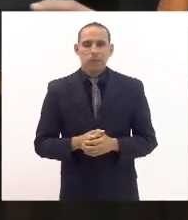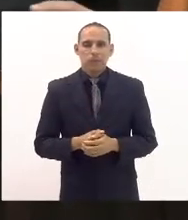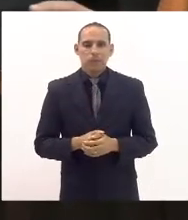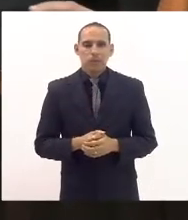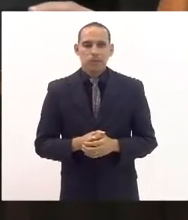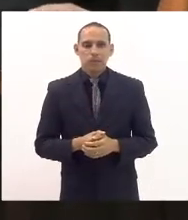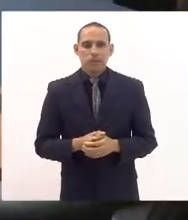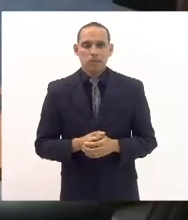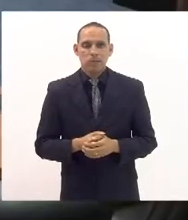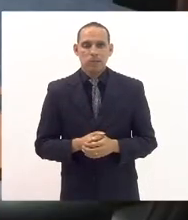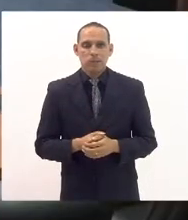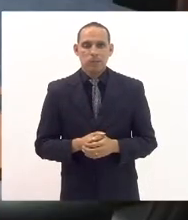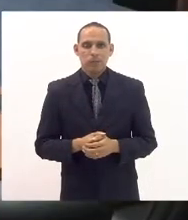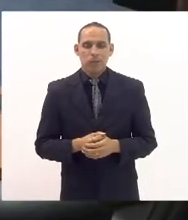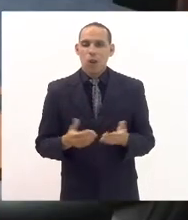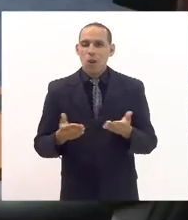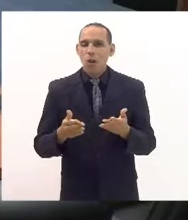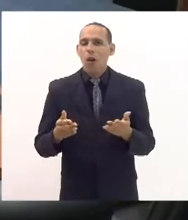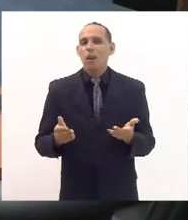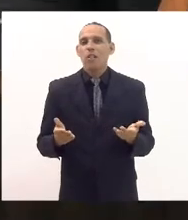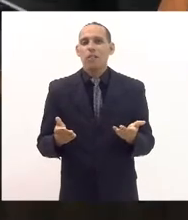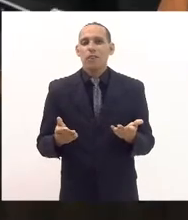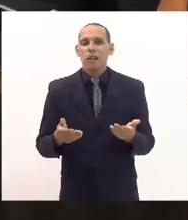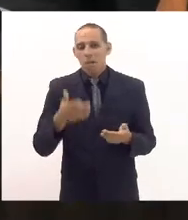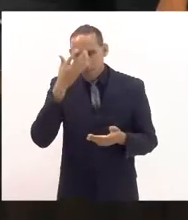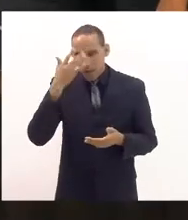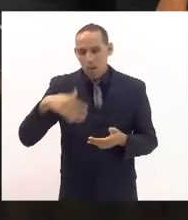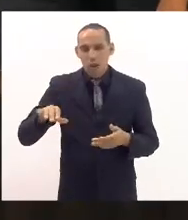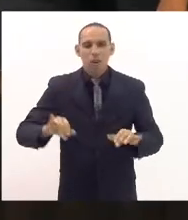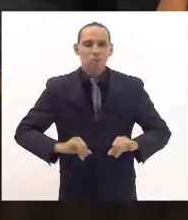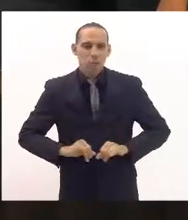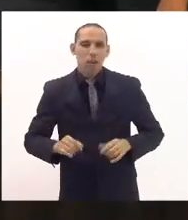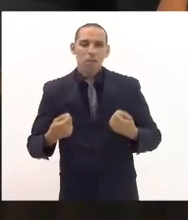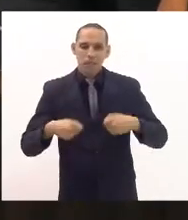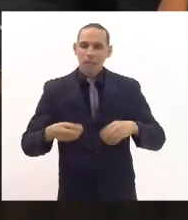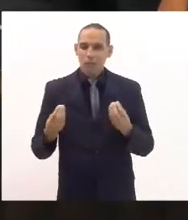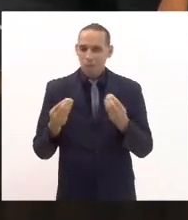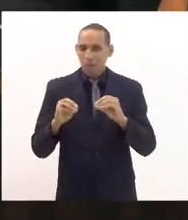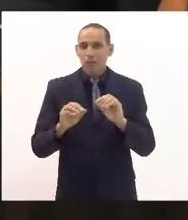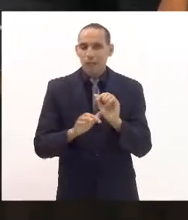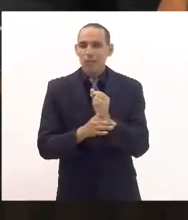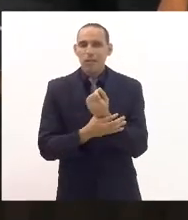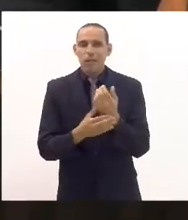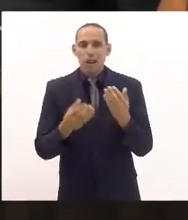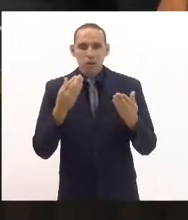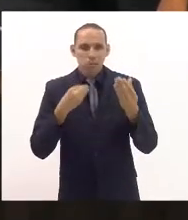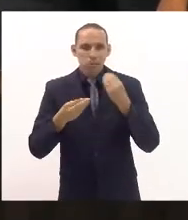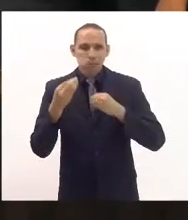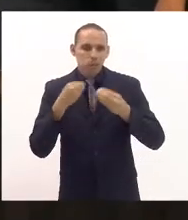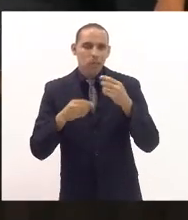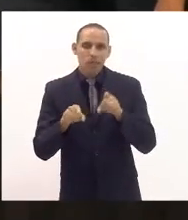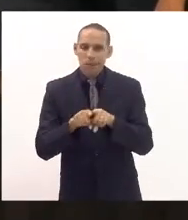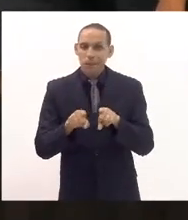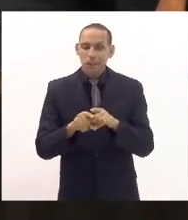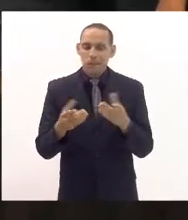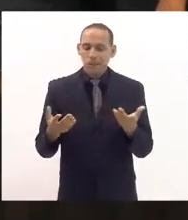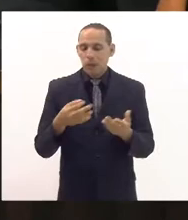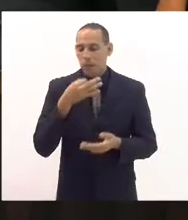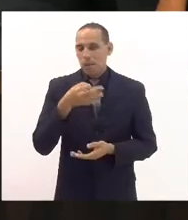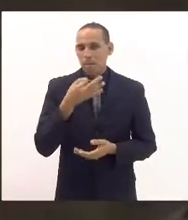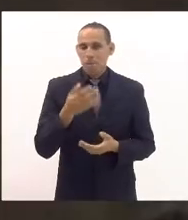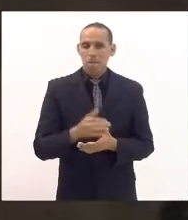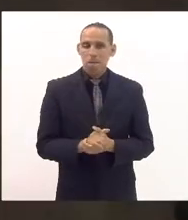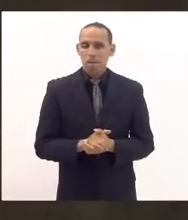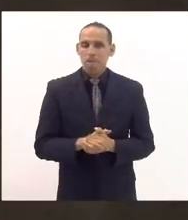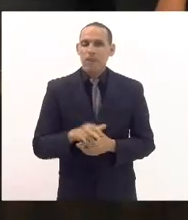a capela do jeito que vai o povo passar necessidade já que você também a segurança alimentar pensava da aparecer nessa nesse projeto